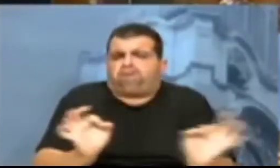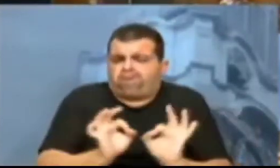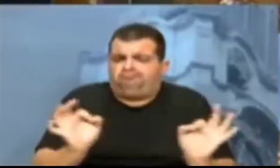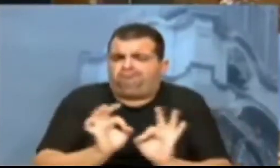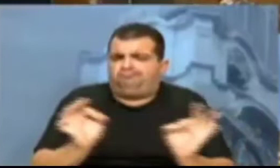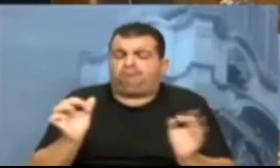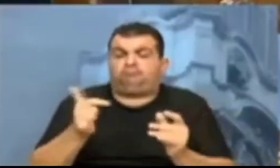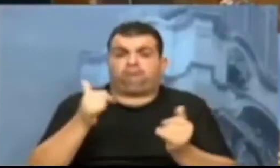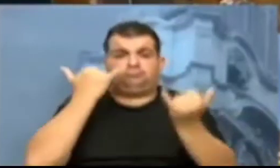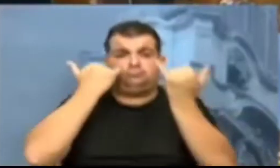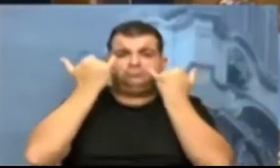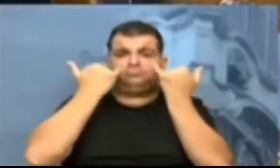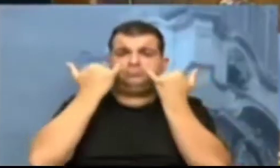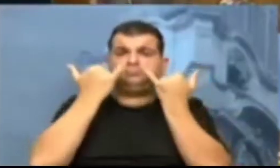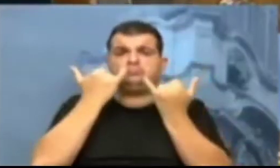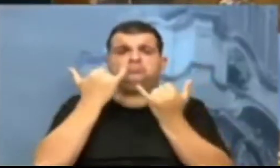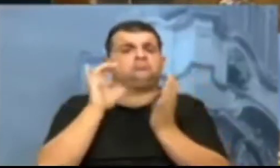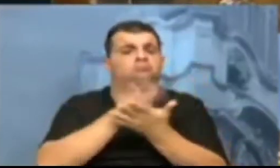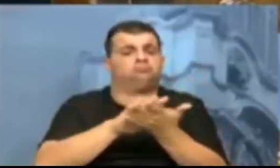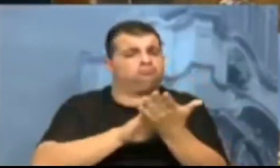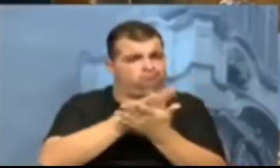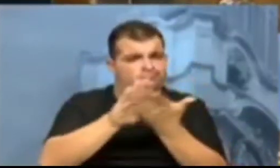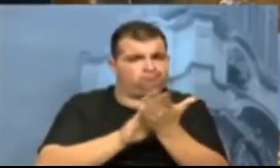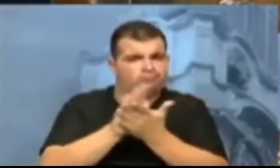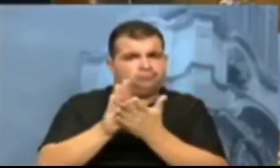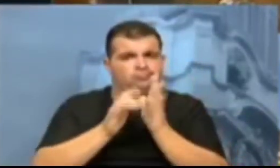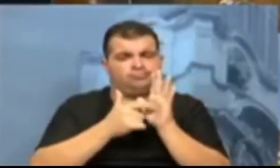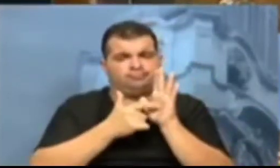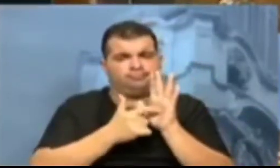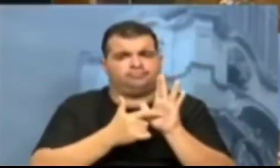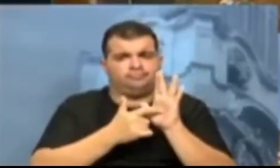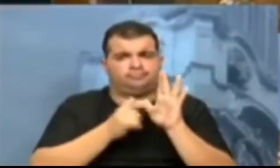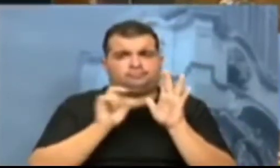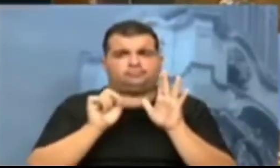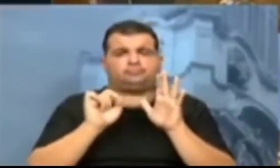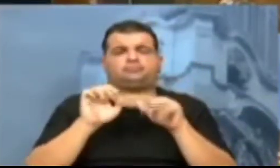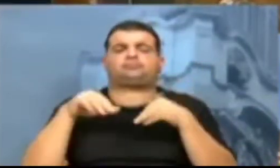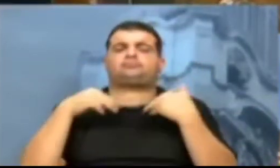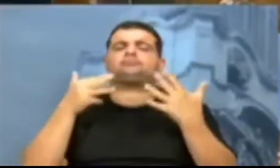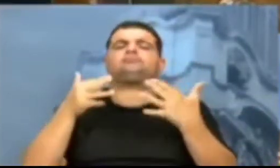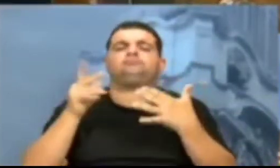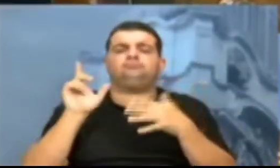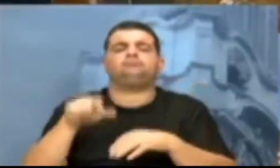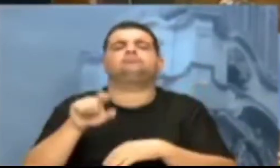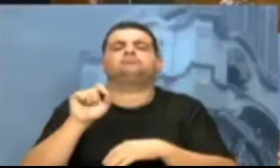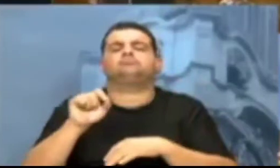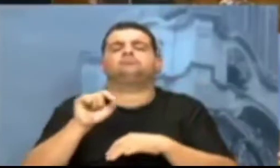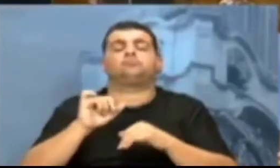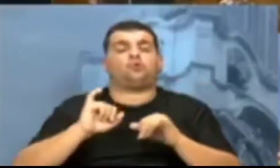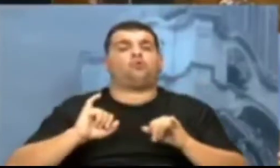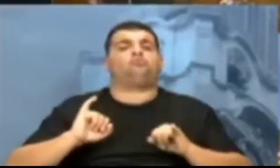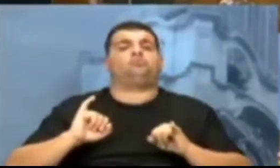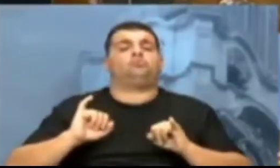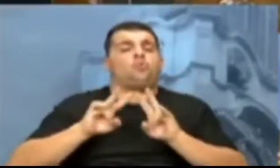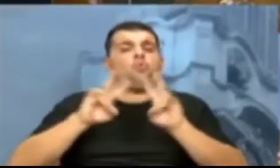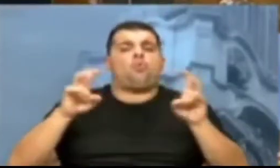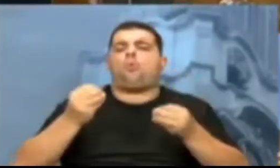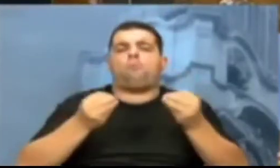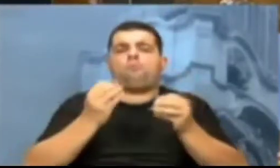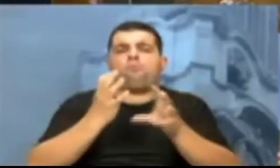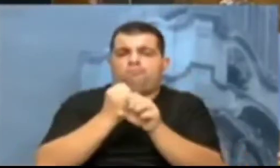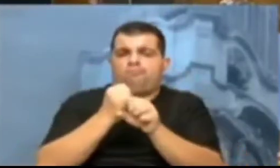sem informações relevantes que demonstrem qual será o impacto nas